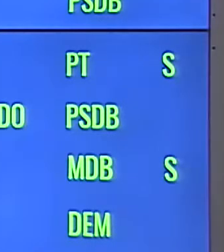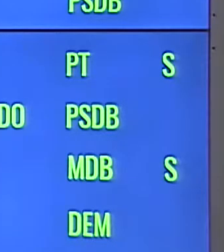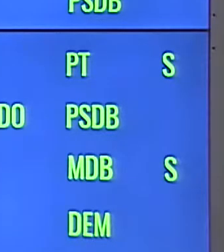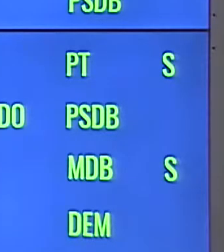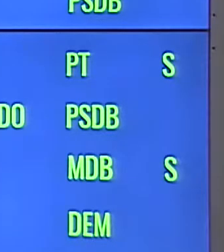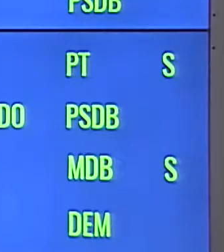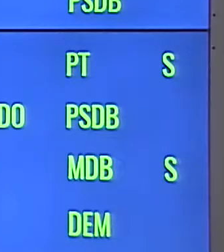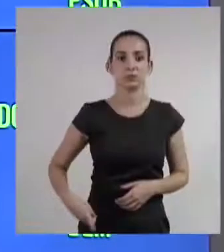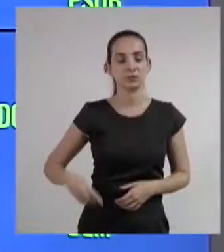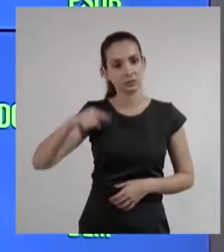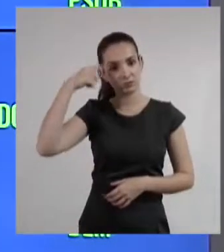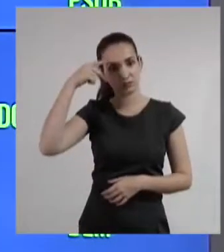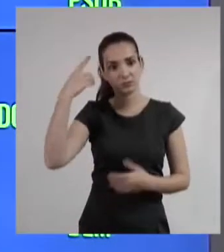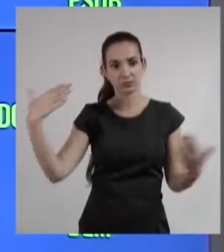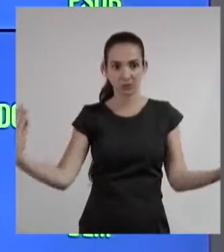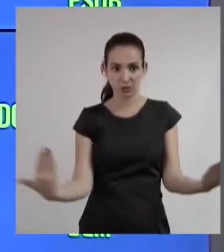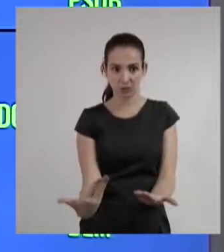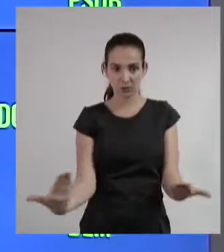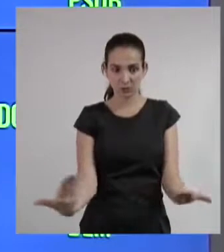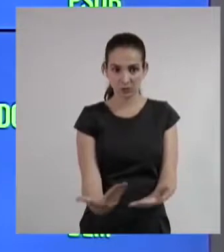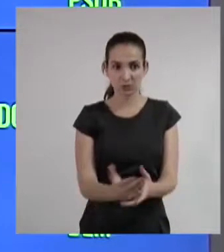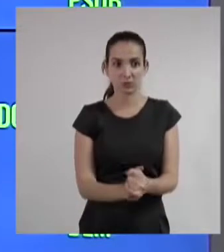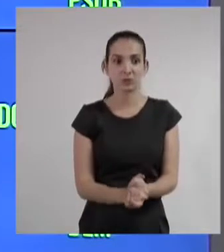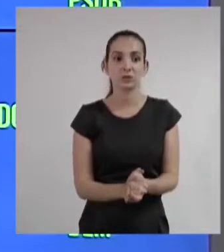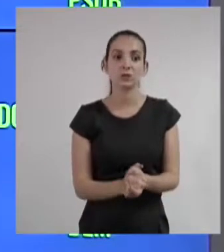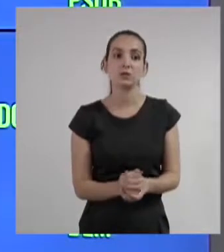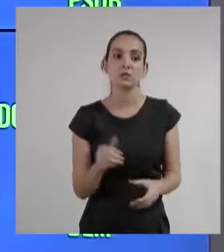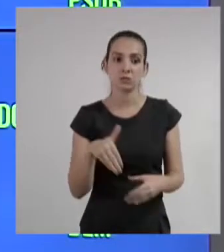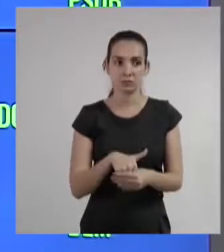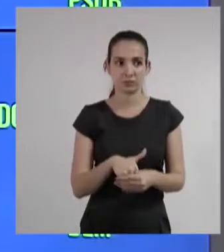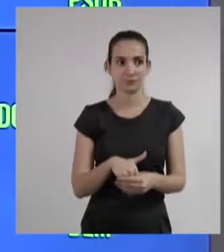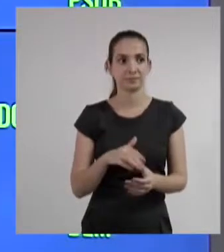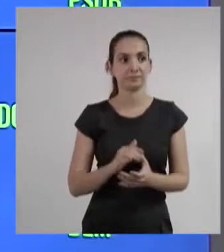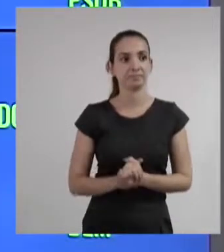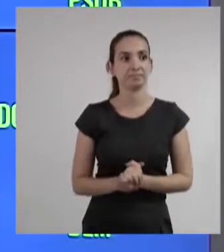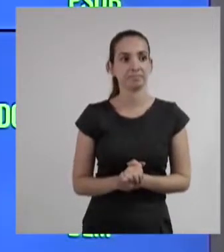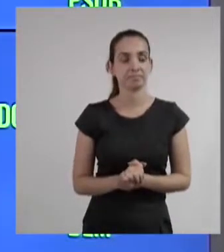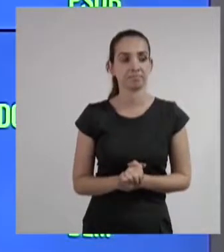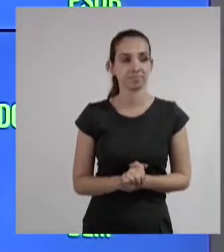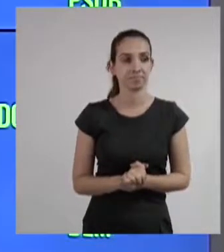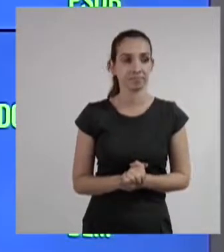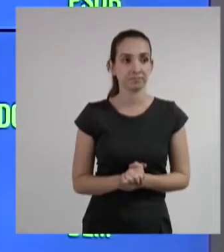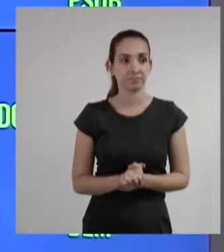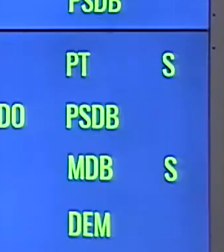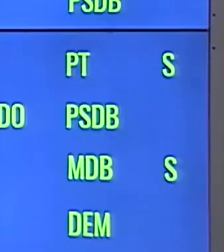Solicitamos o deputado Zé Teixeira para exercer o voto.